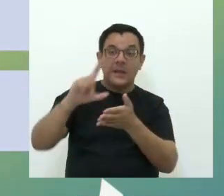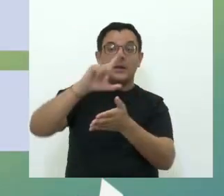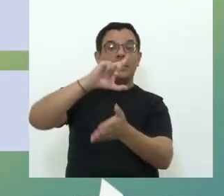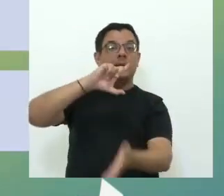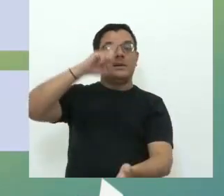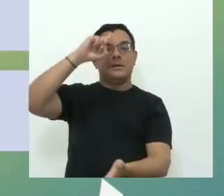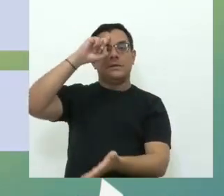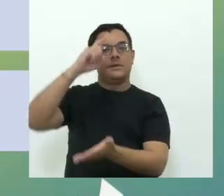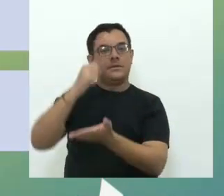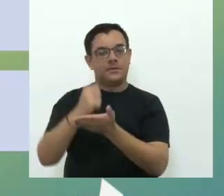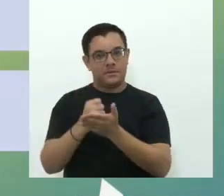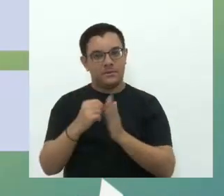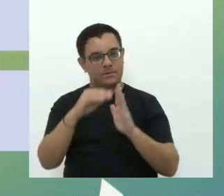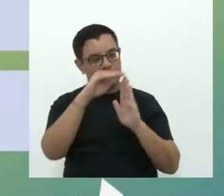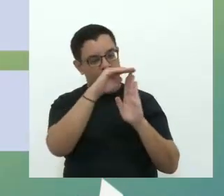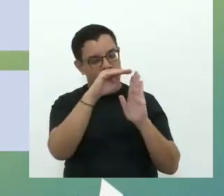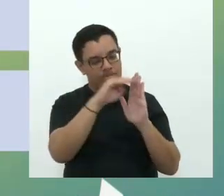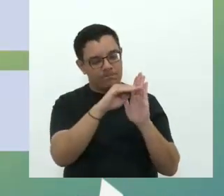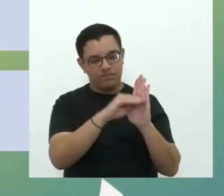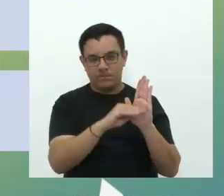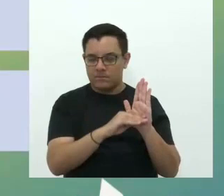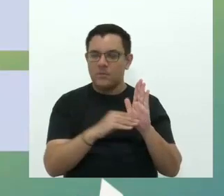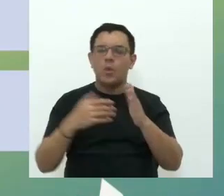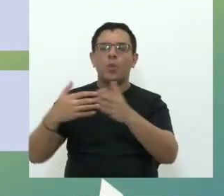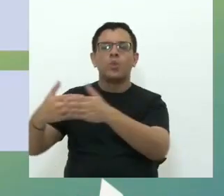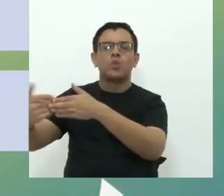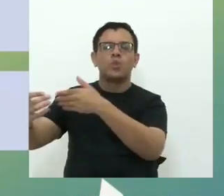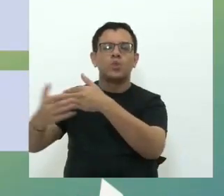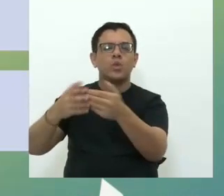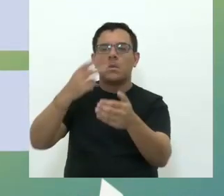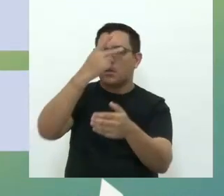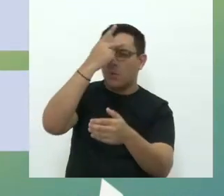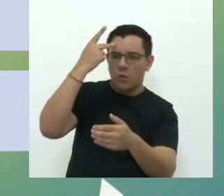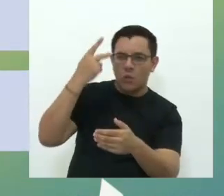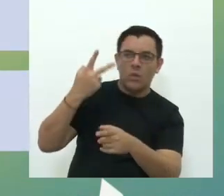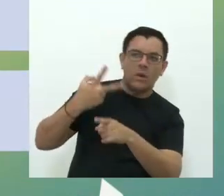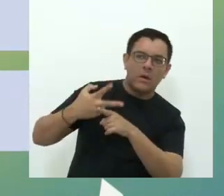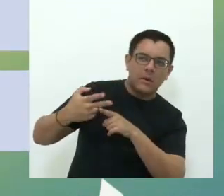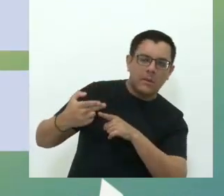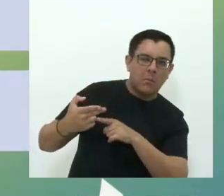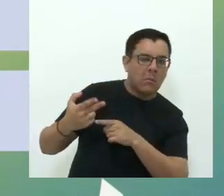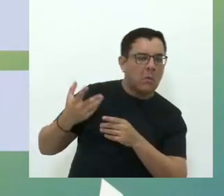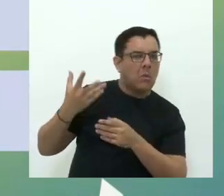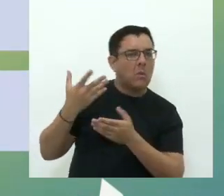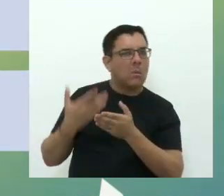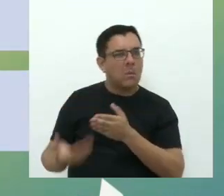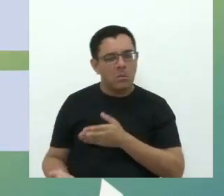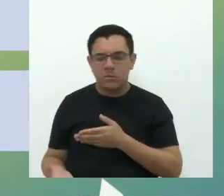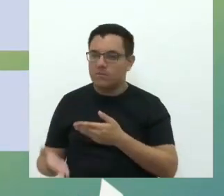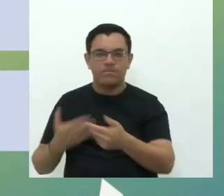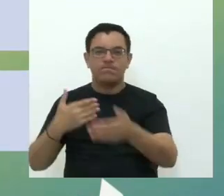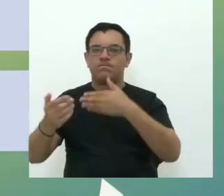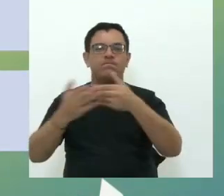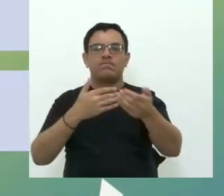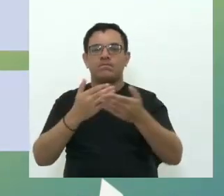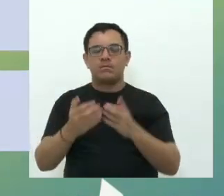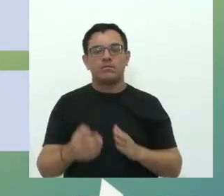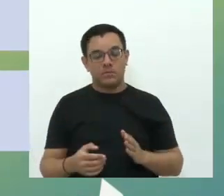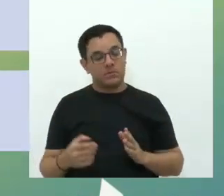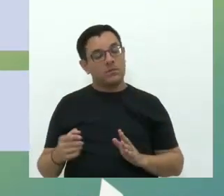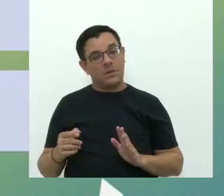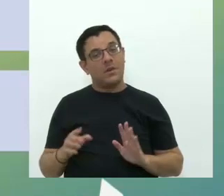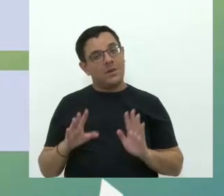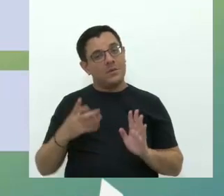antes das eleições ganhe quem ganhe perca quem perca a gente precisa começar a admitir as